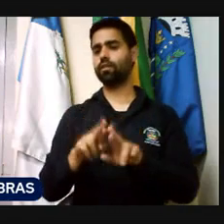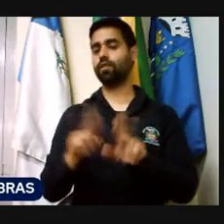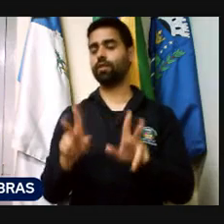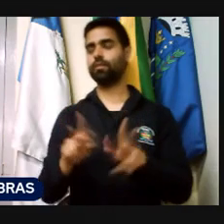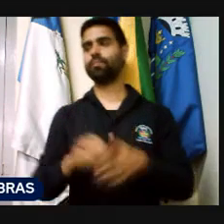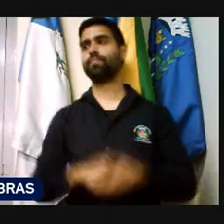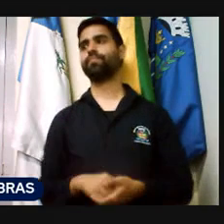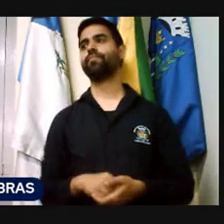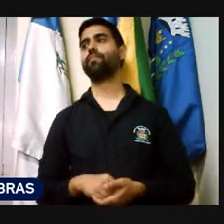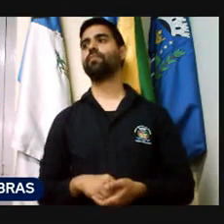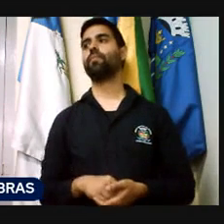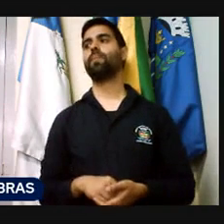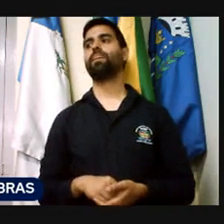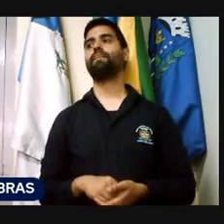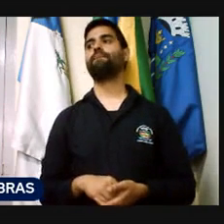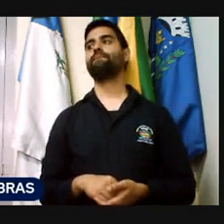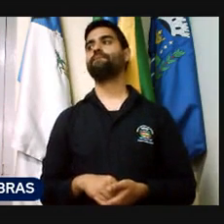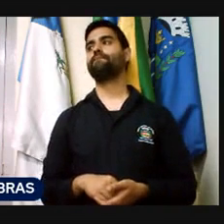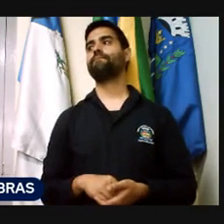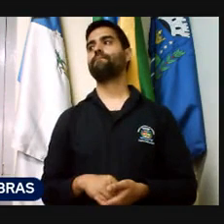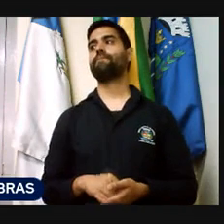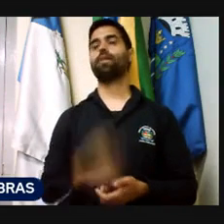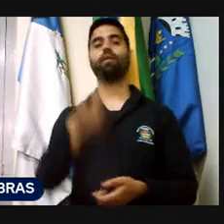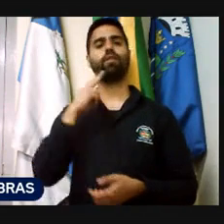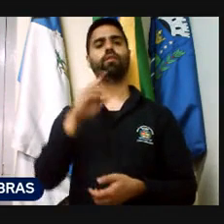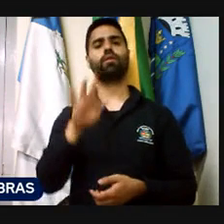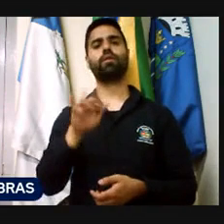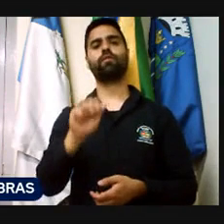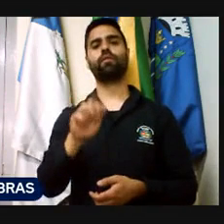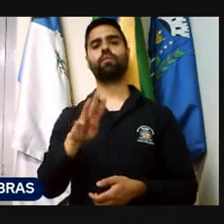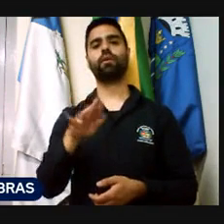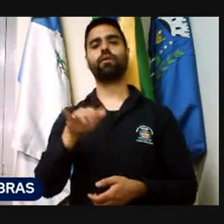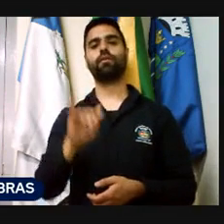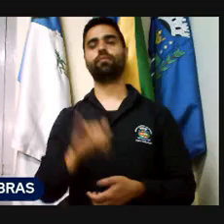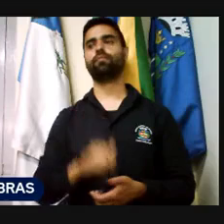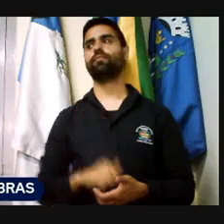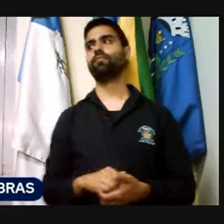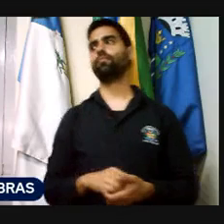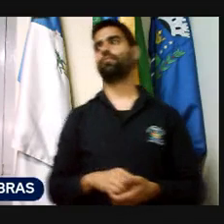das sessões, 9 de novembro de 2021, vereadora Fabiane Vasconcelos.